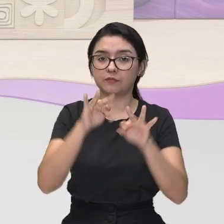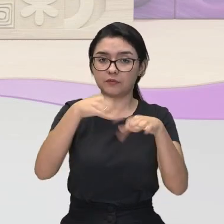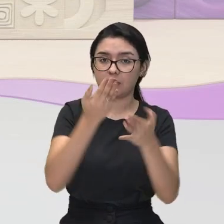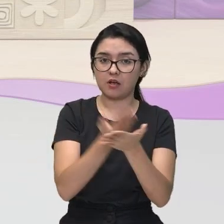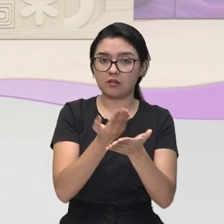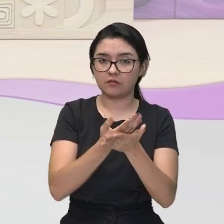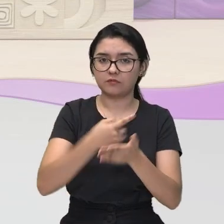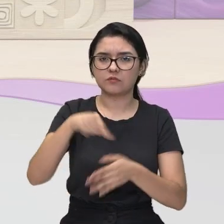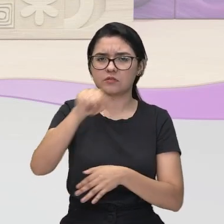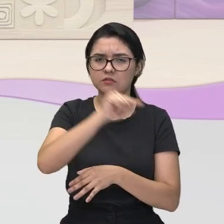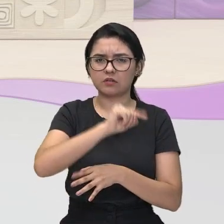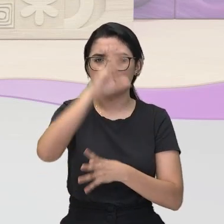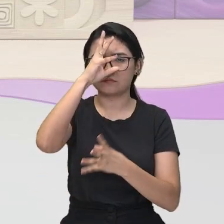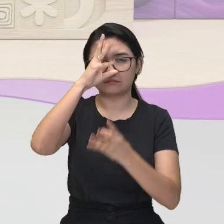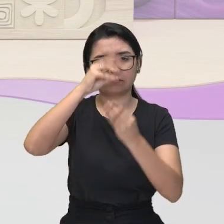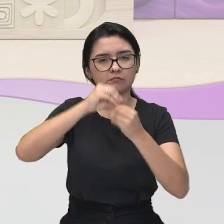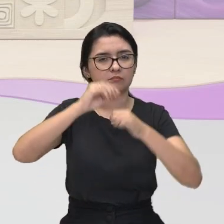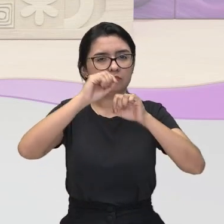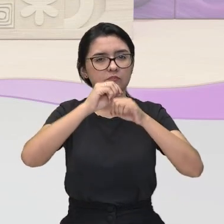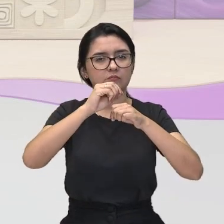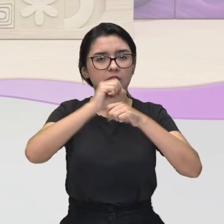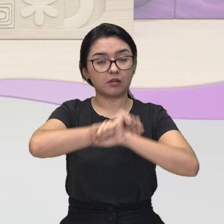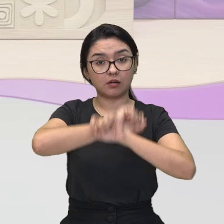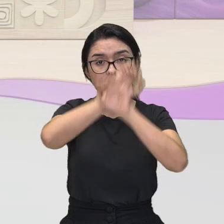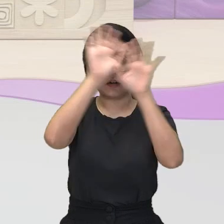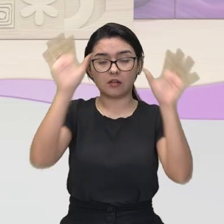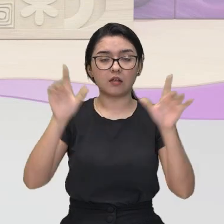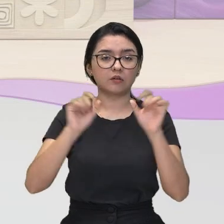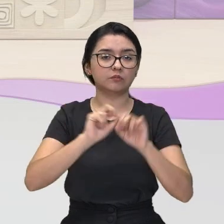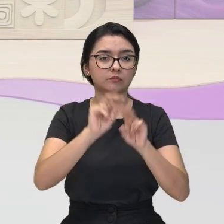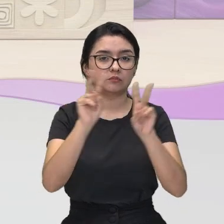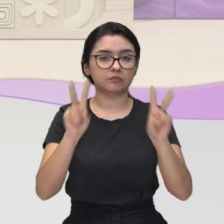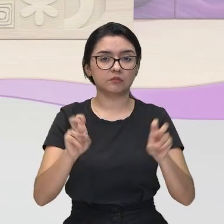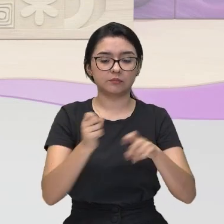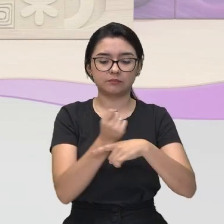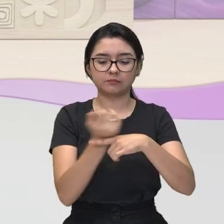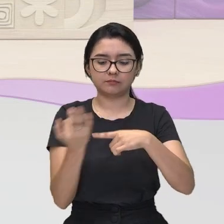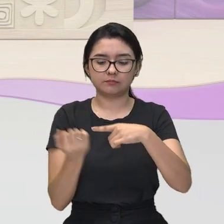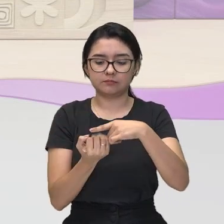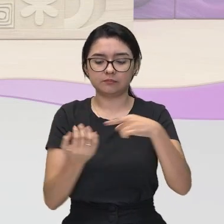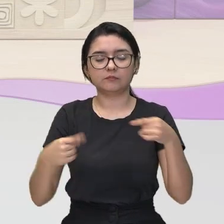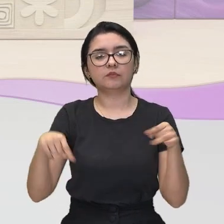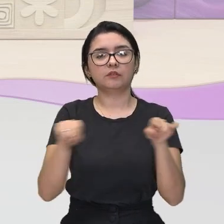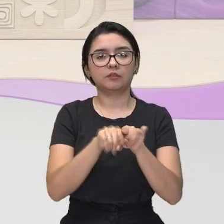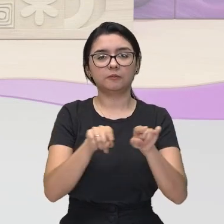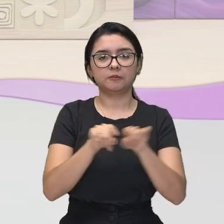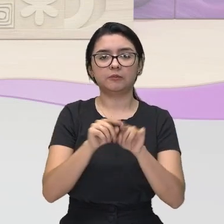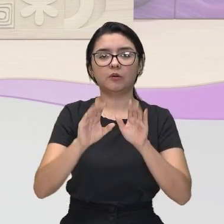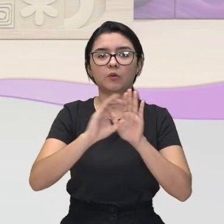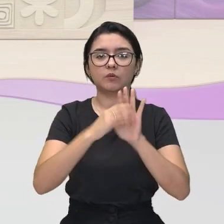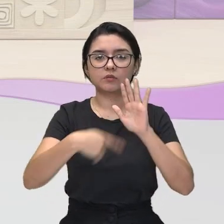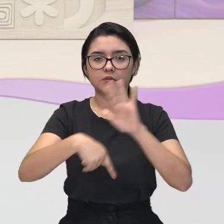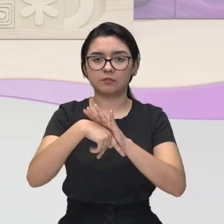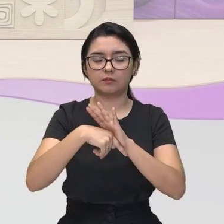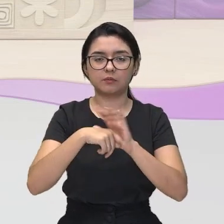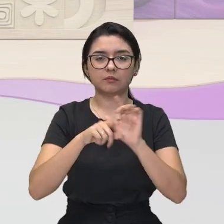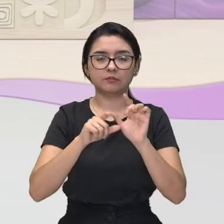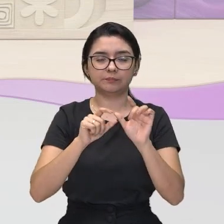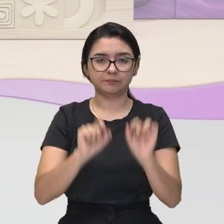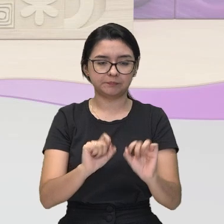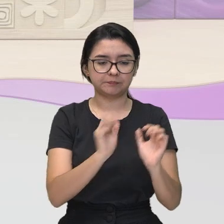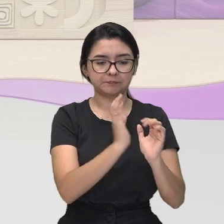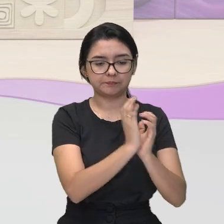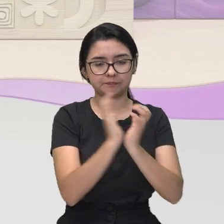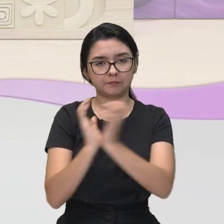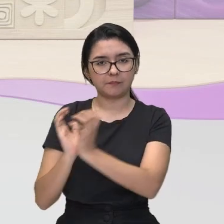tenha dificuldade ainda nos estudos sobre frações, principalmente na definição e na classificação. Tá